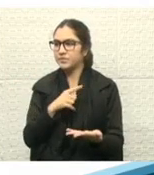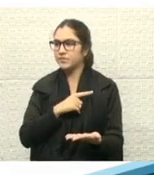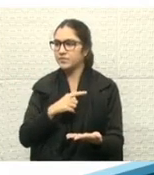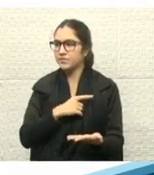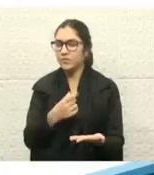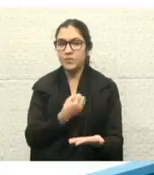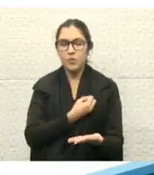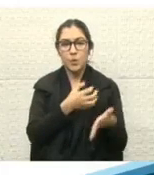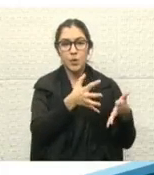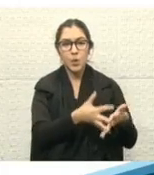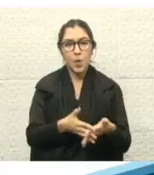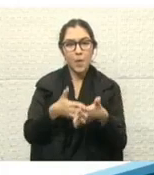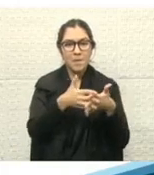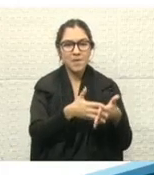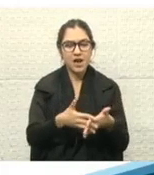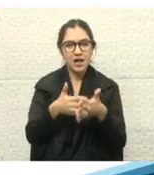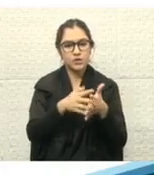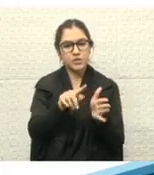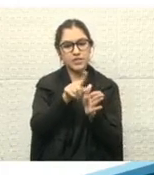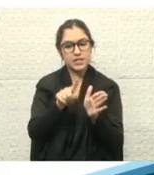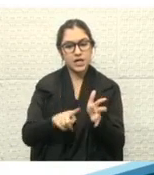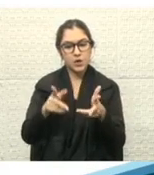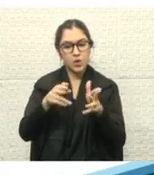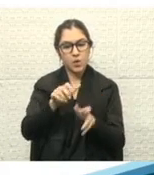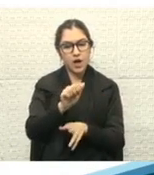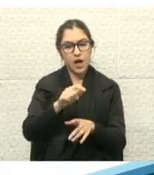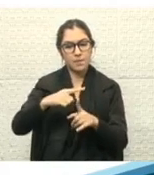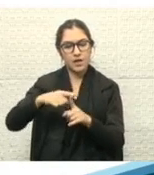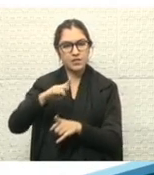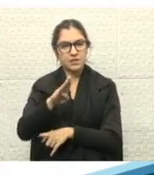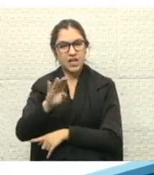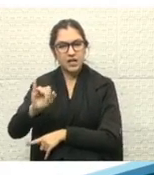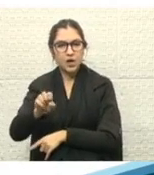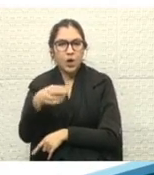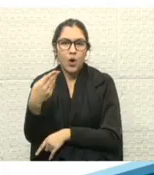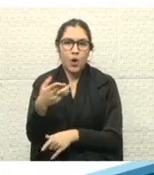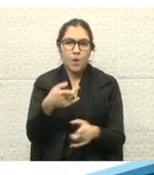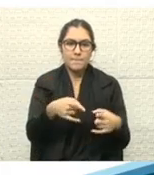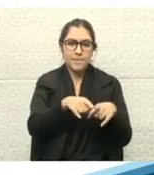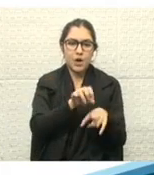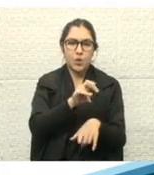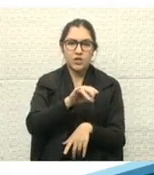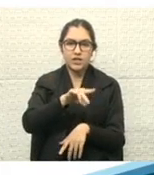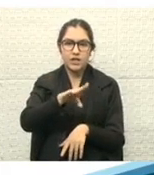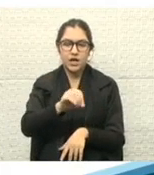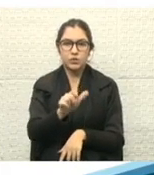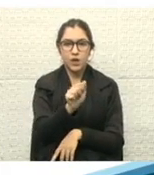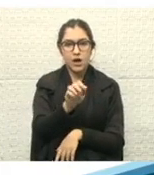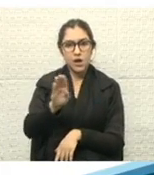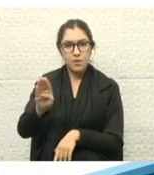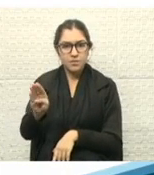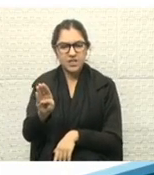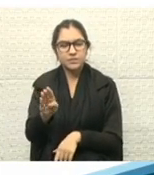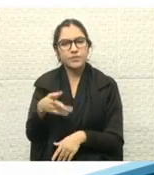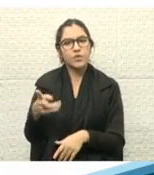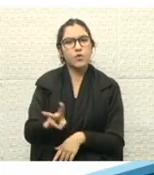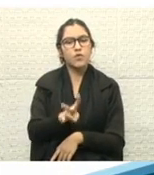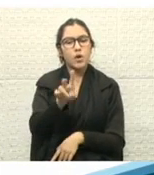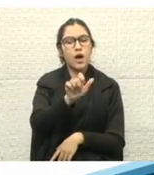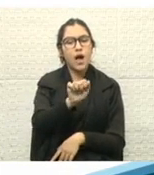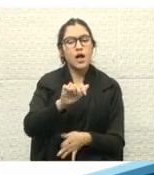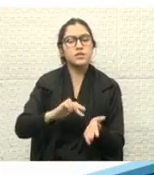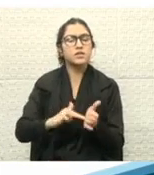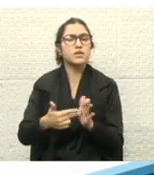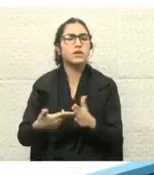um número complexo Z igual a A mais BI ou um par ordenado AB, o valor A